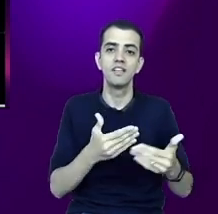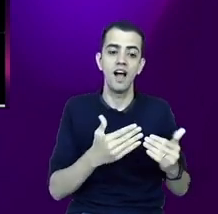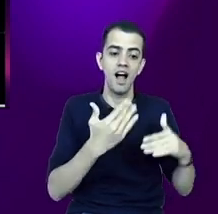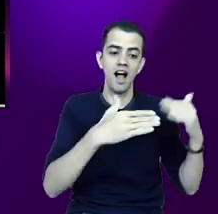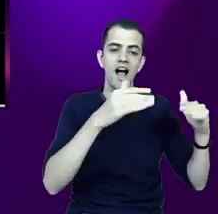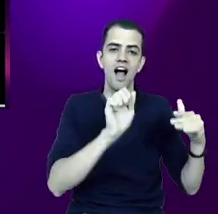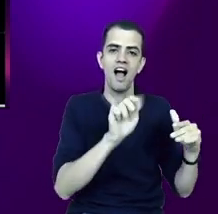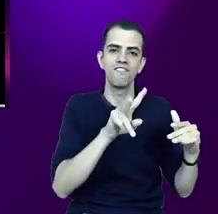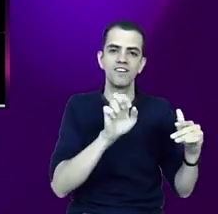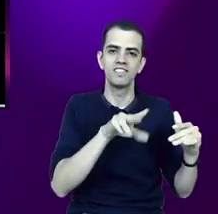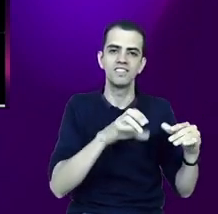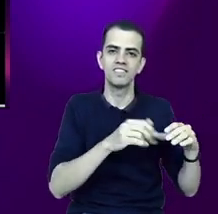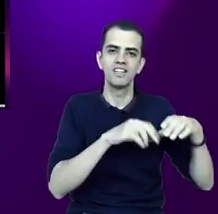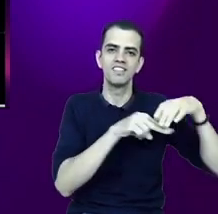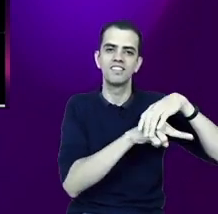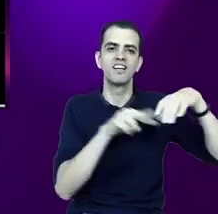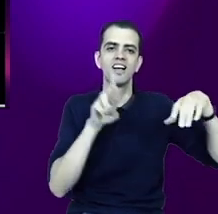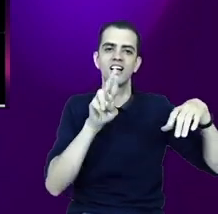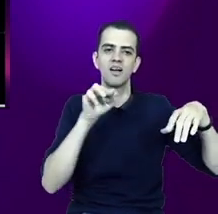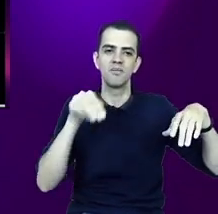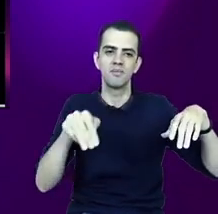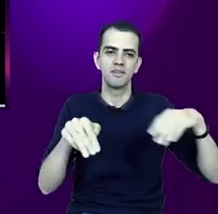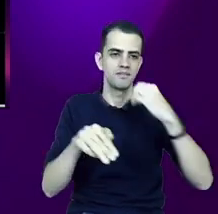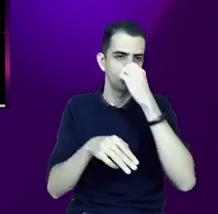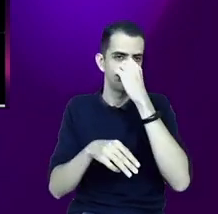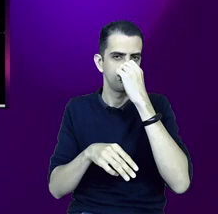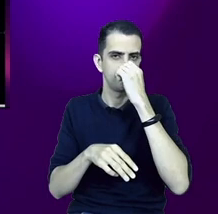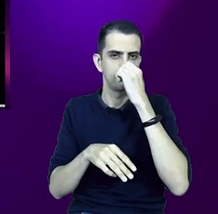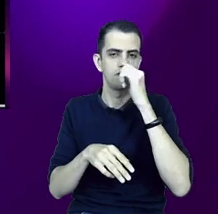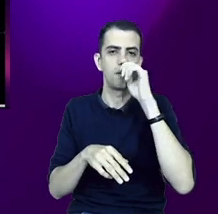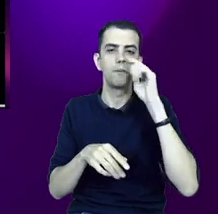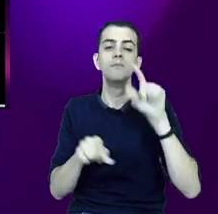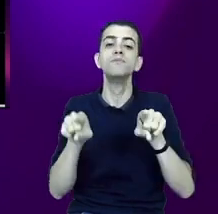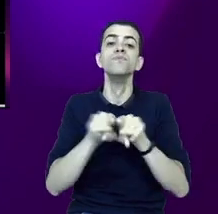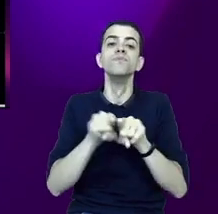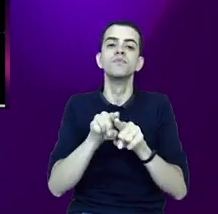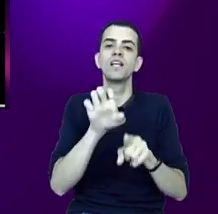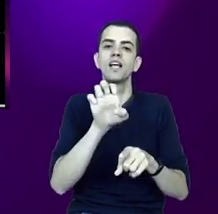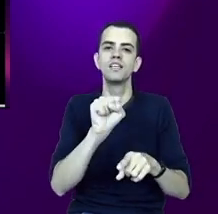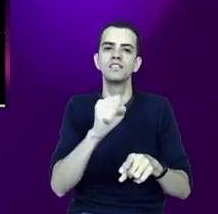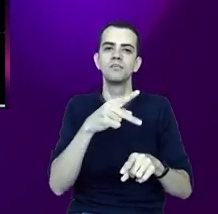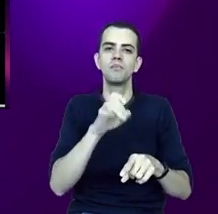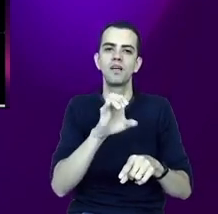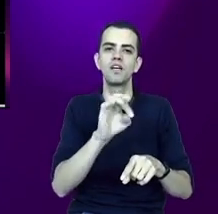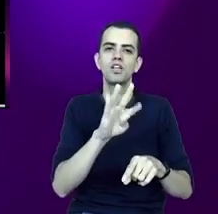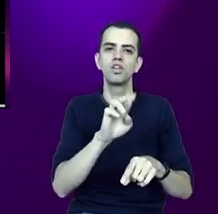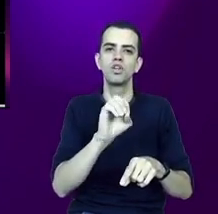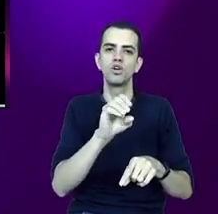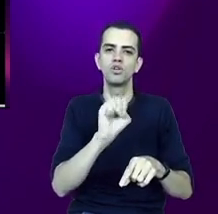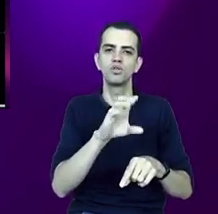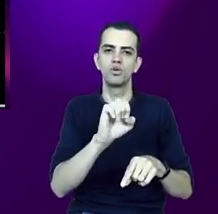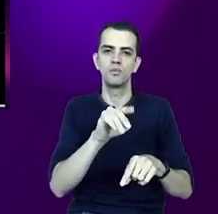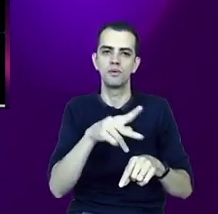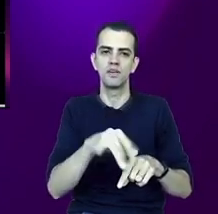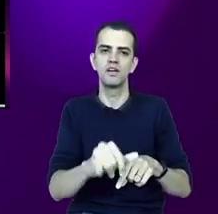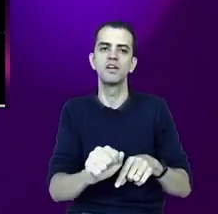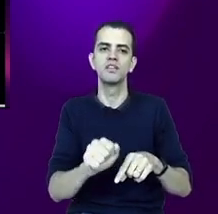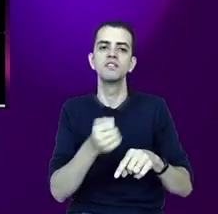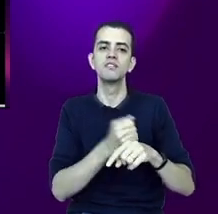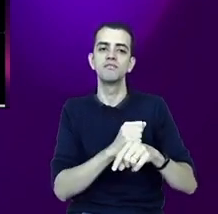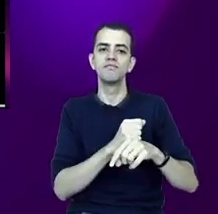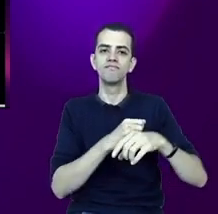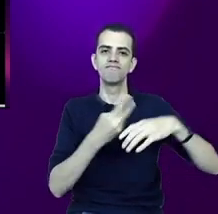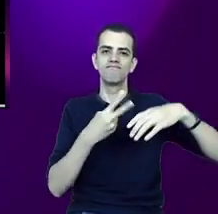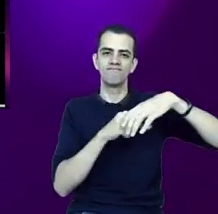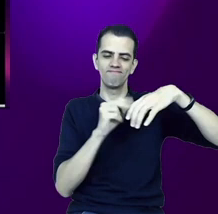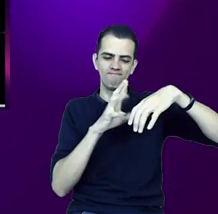ressonância. A gente vê, por exemplo, a utilidade da espectroscopia, que ela é útil hoje, não apenas como